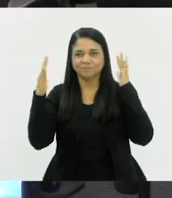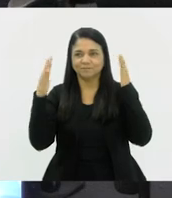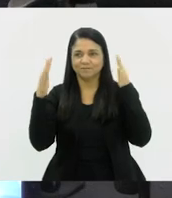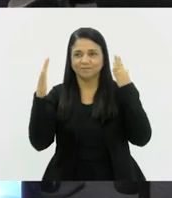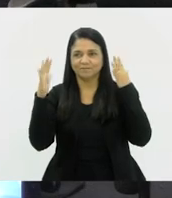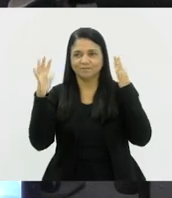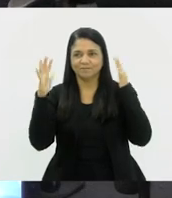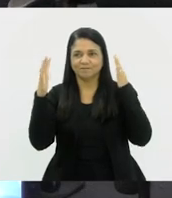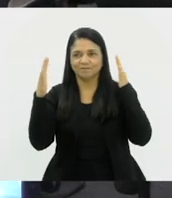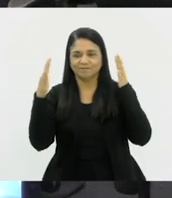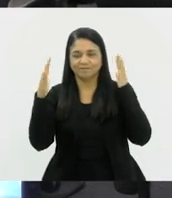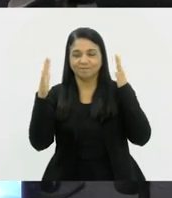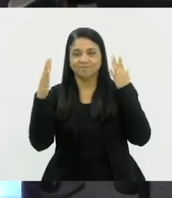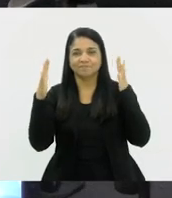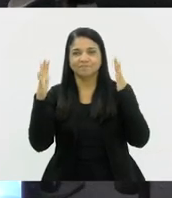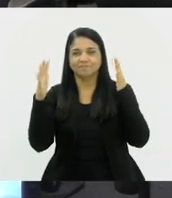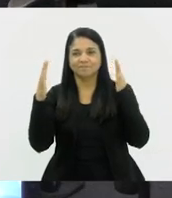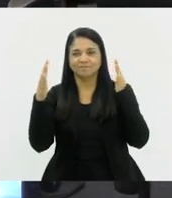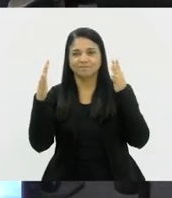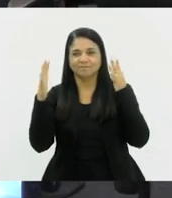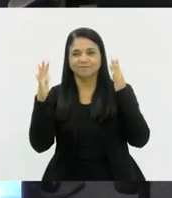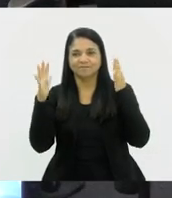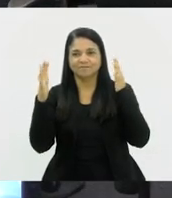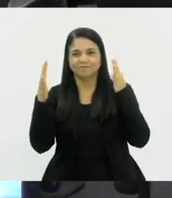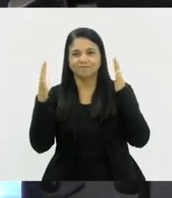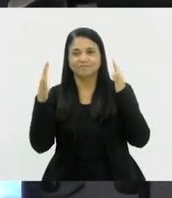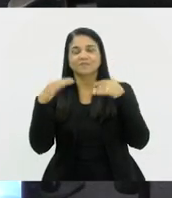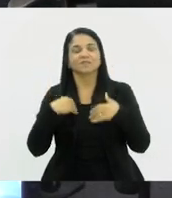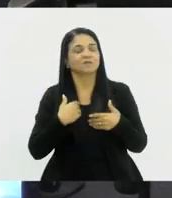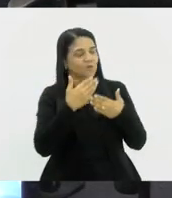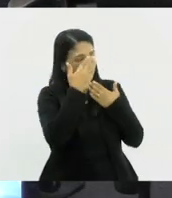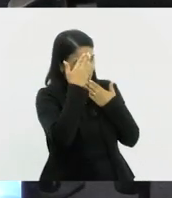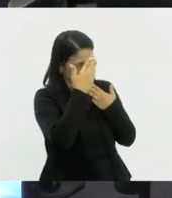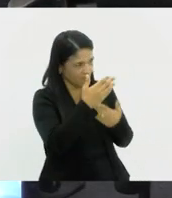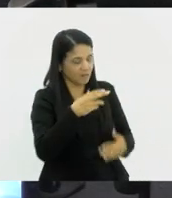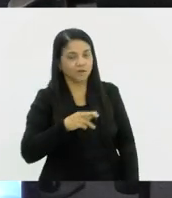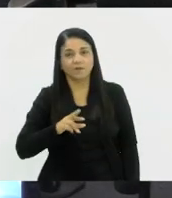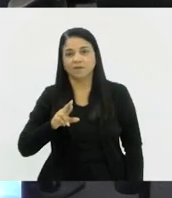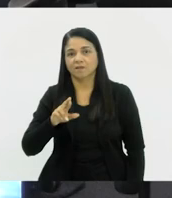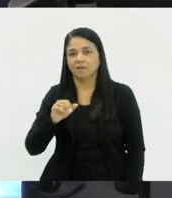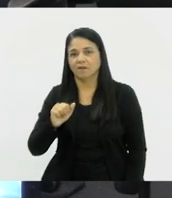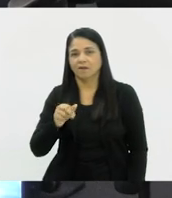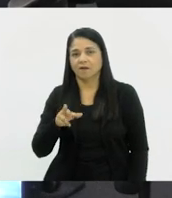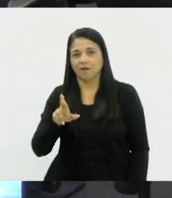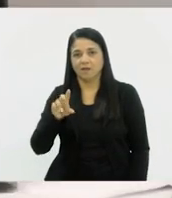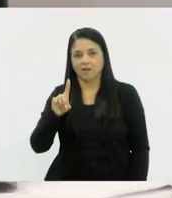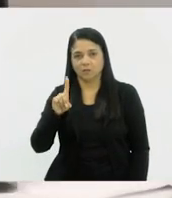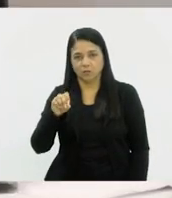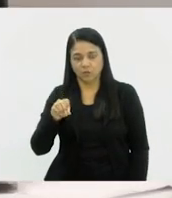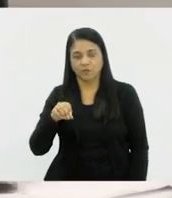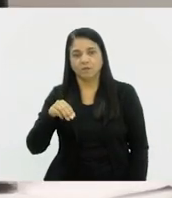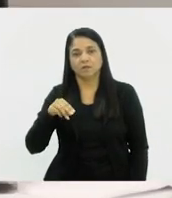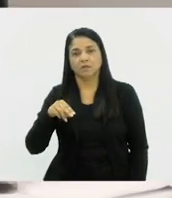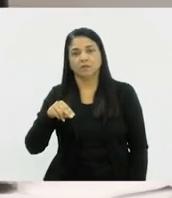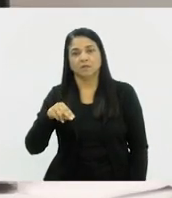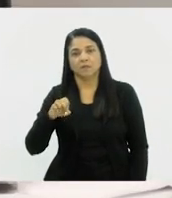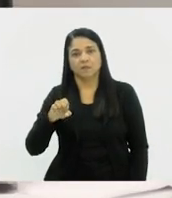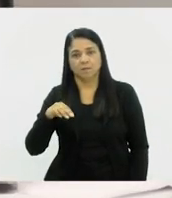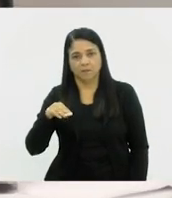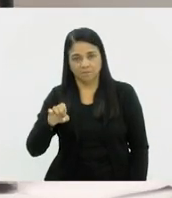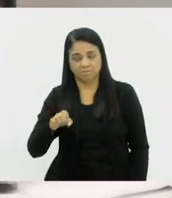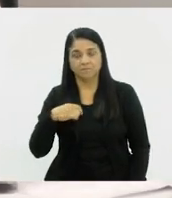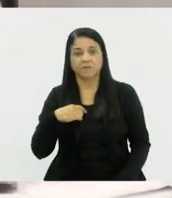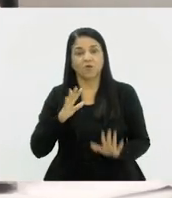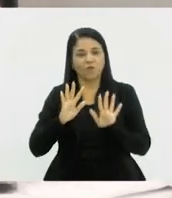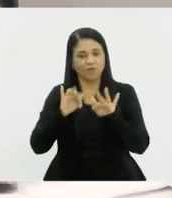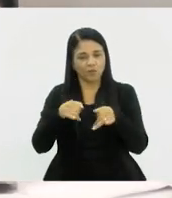isso também obrigado eh Ricardo nem ainda tô aguardando até o fim da audiência